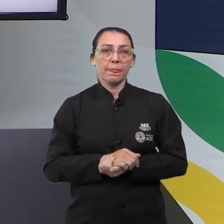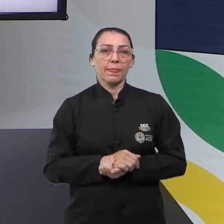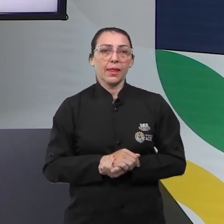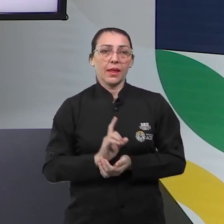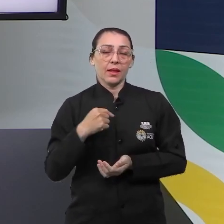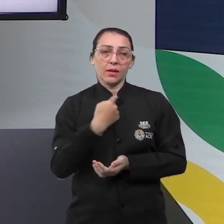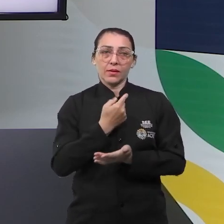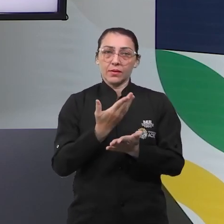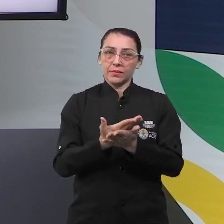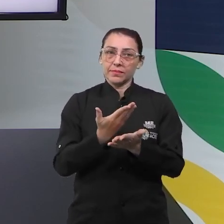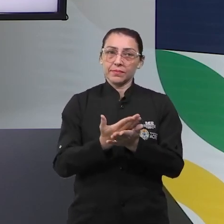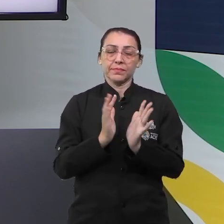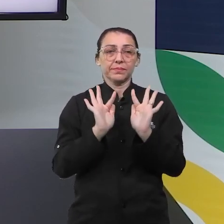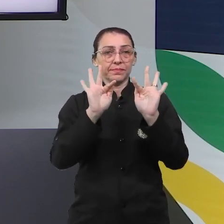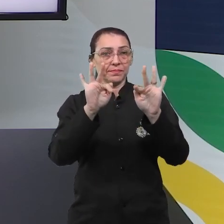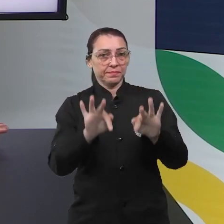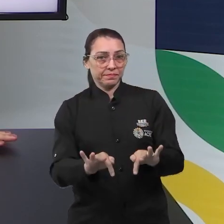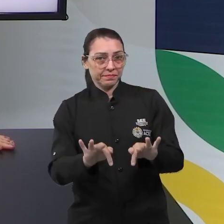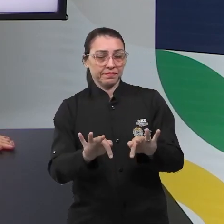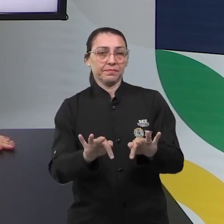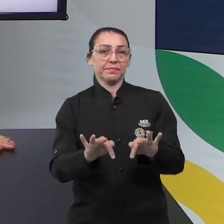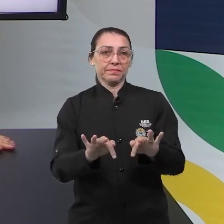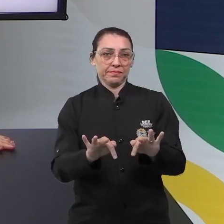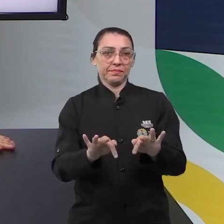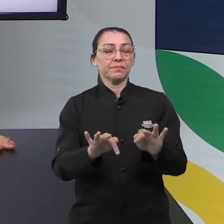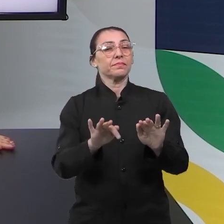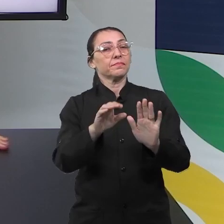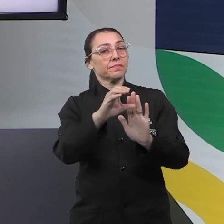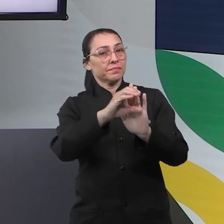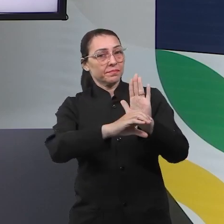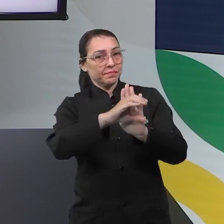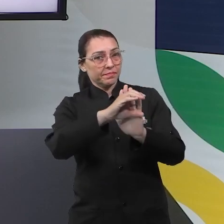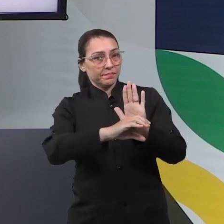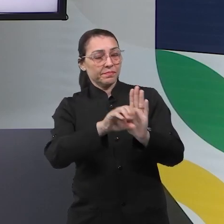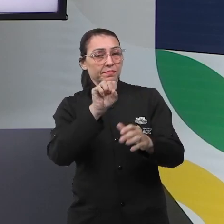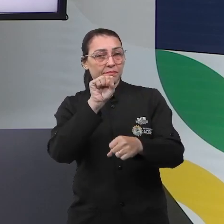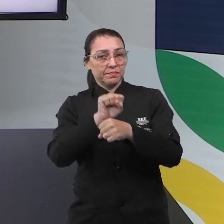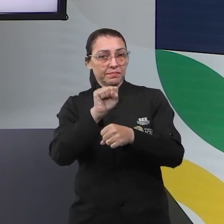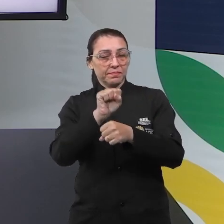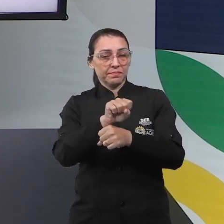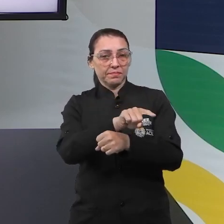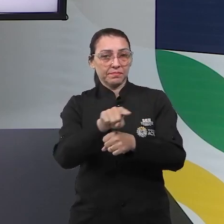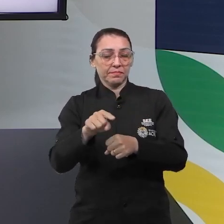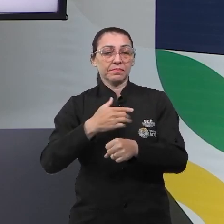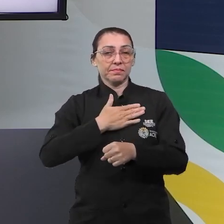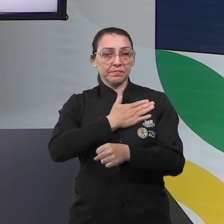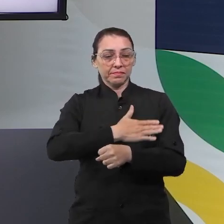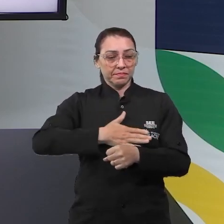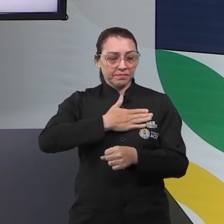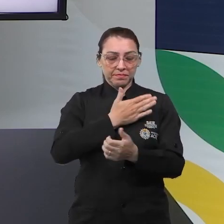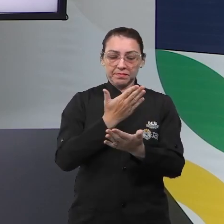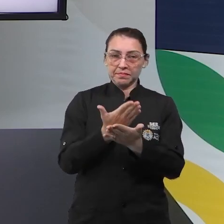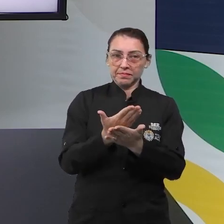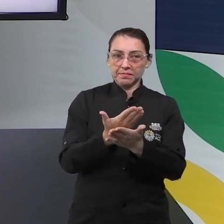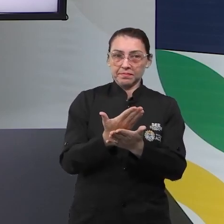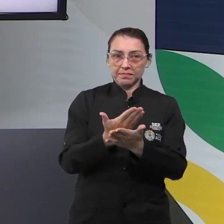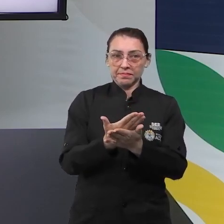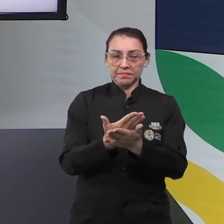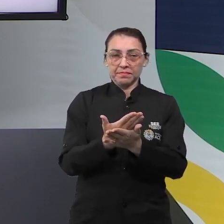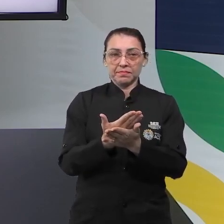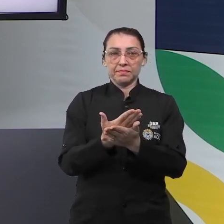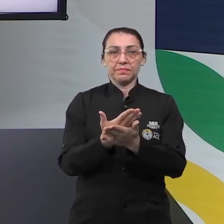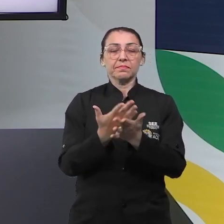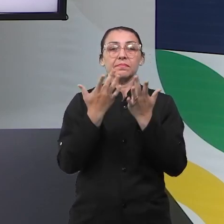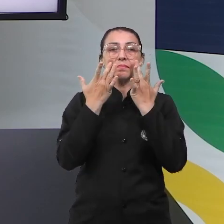a nossa aula de hoje foi sobre esse conteúdo. Eu espero que vocês tenham gostado da aula. Conto